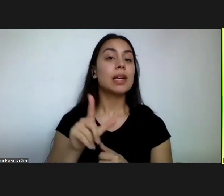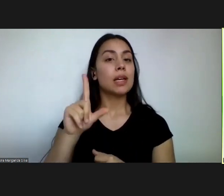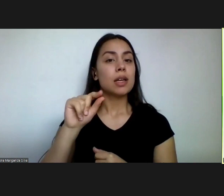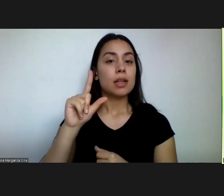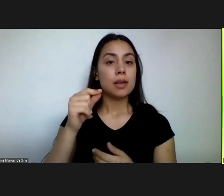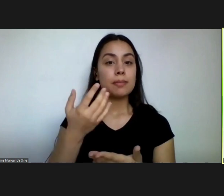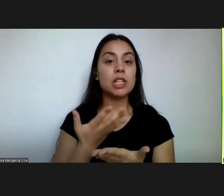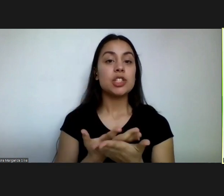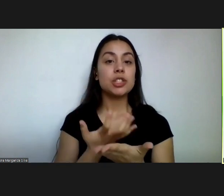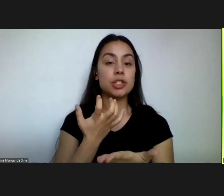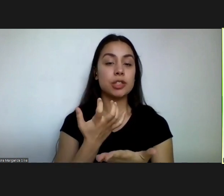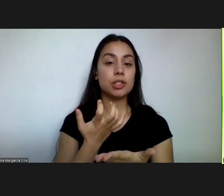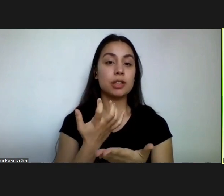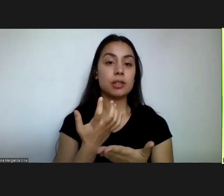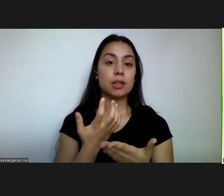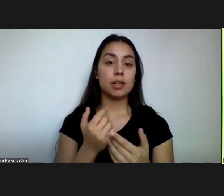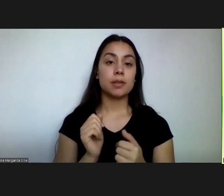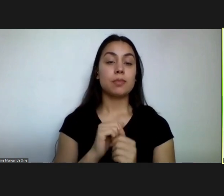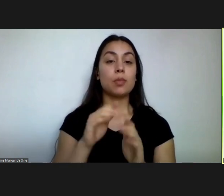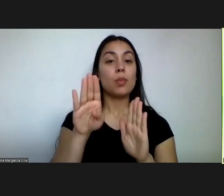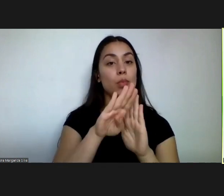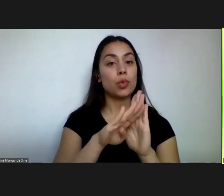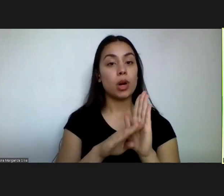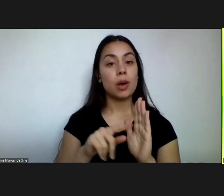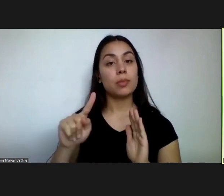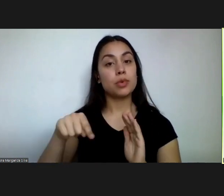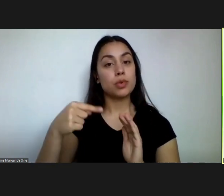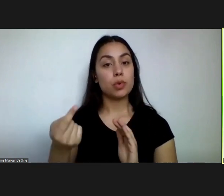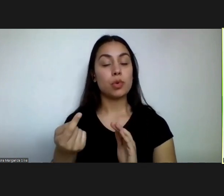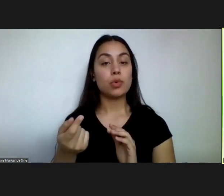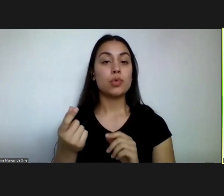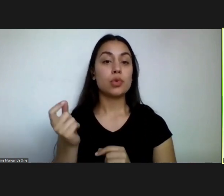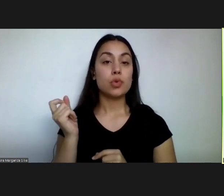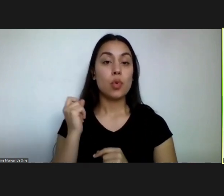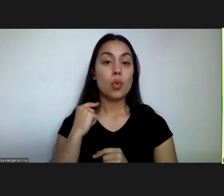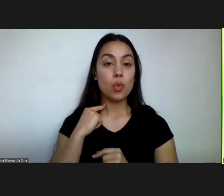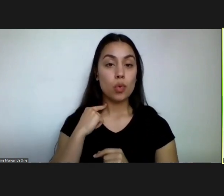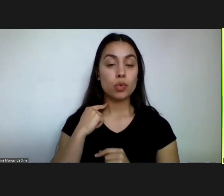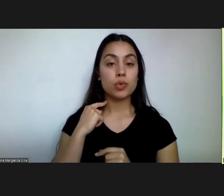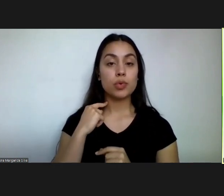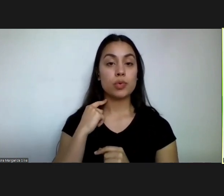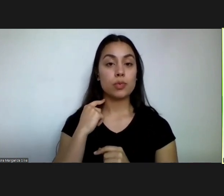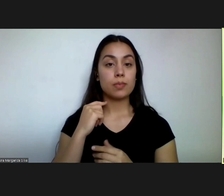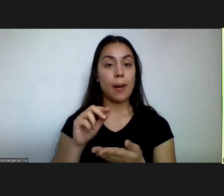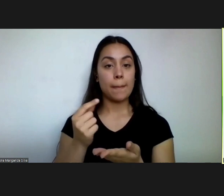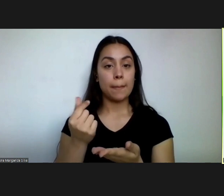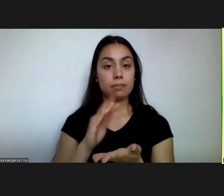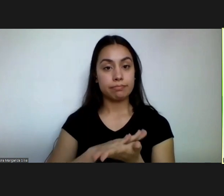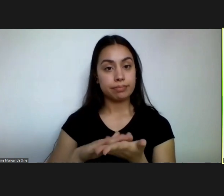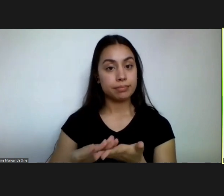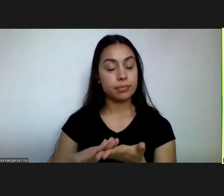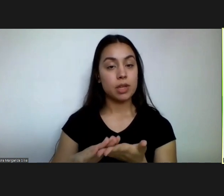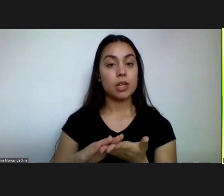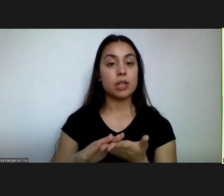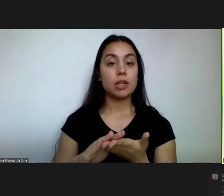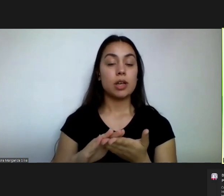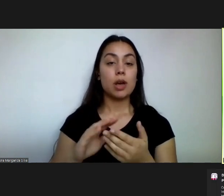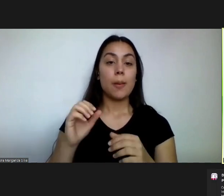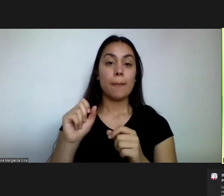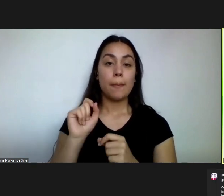as iniciativas que temos levado a cabo o curso e-learning gratuito, disponível na plataforma NAU sobre competências